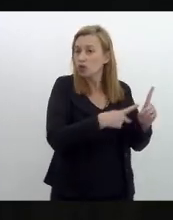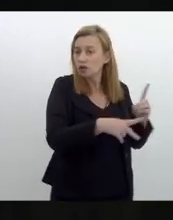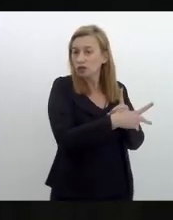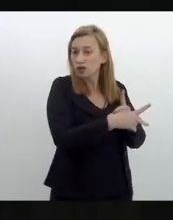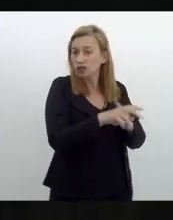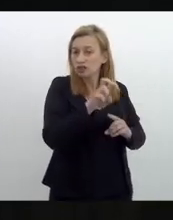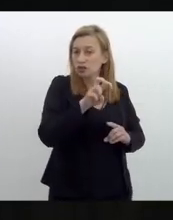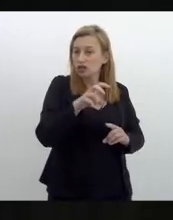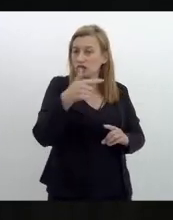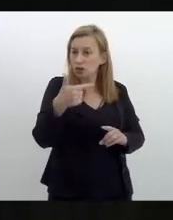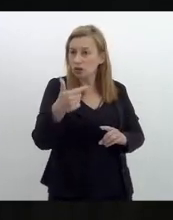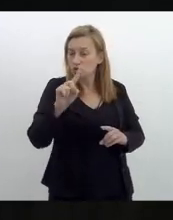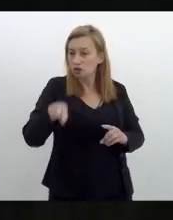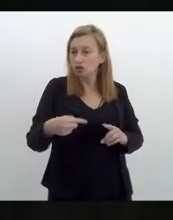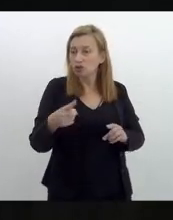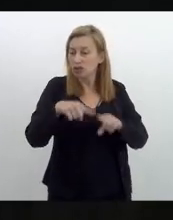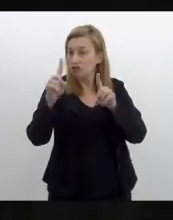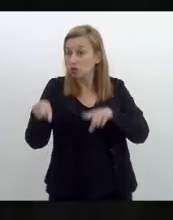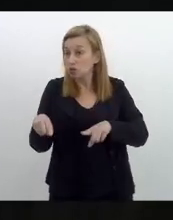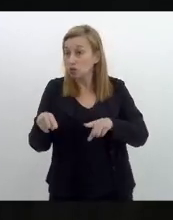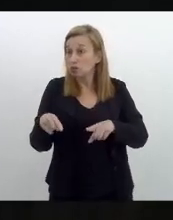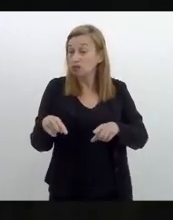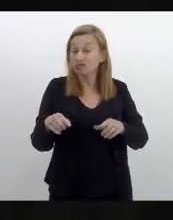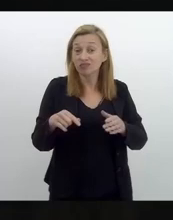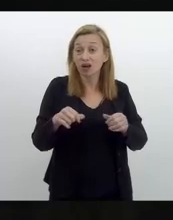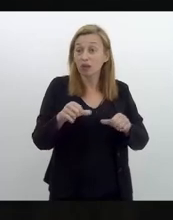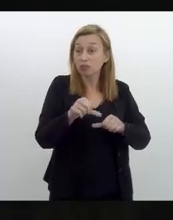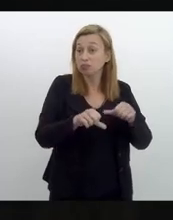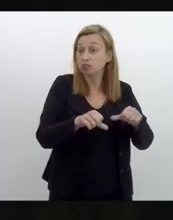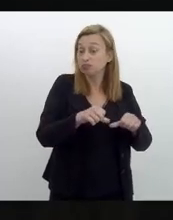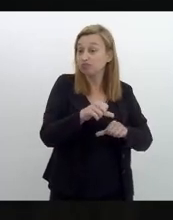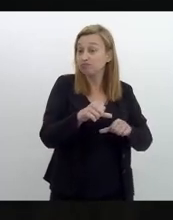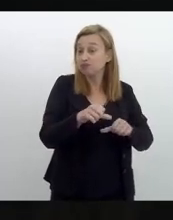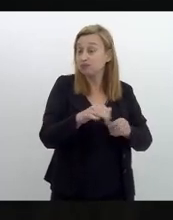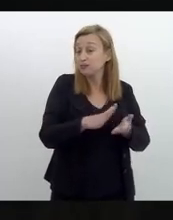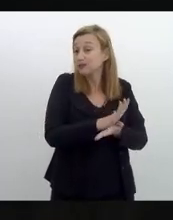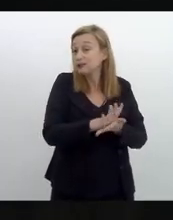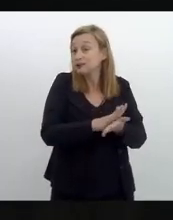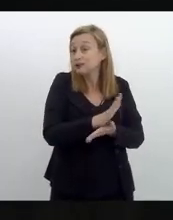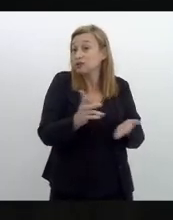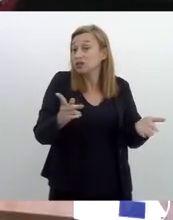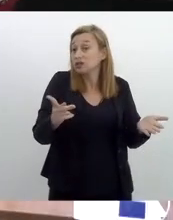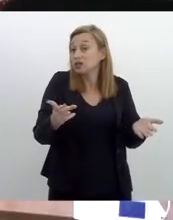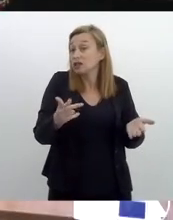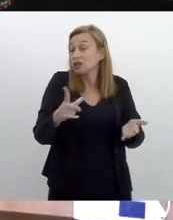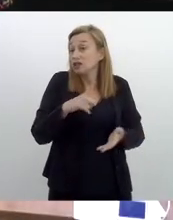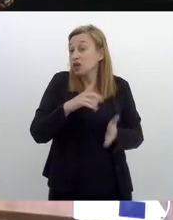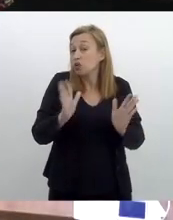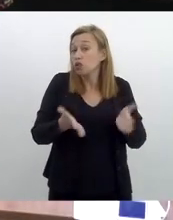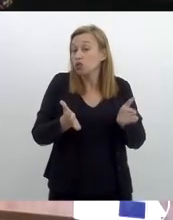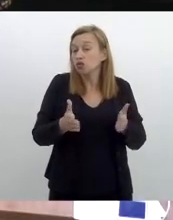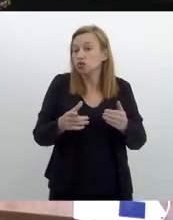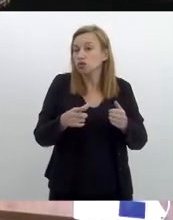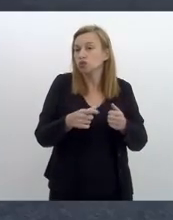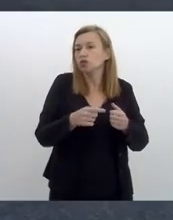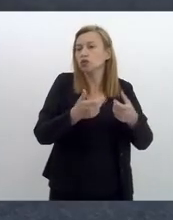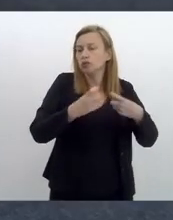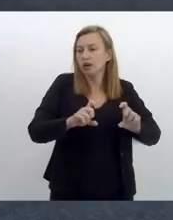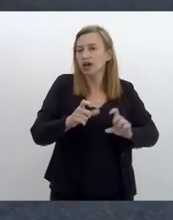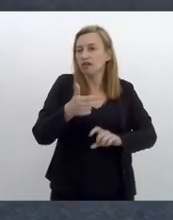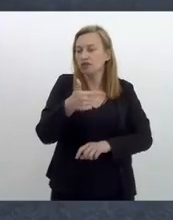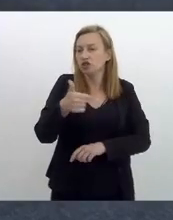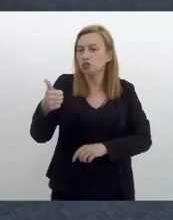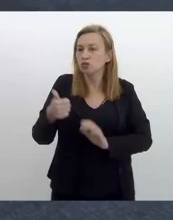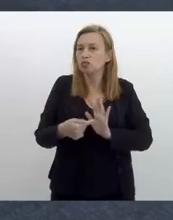servidores pois é não dá para mudar nada do abono permanência do que está hoje no parágrafo 21 aparece ainda a expressão